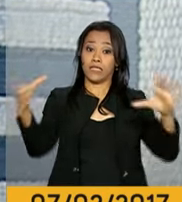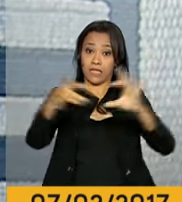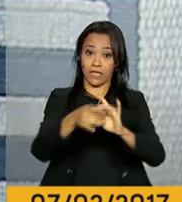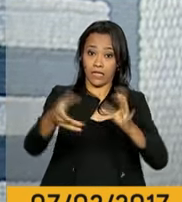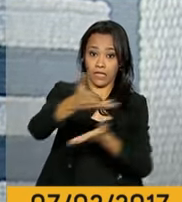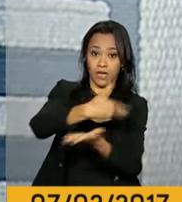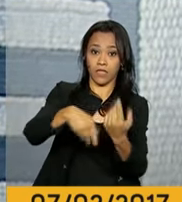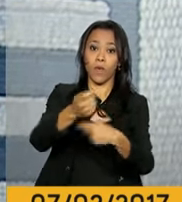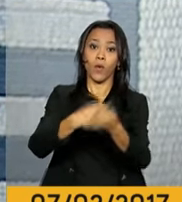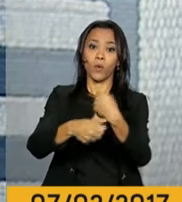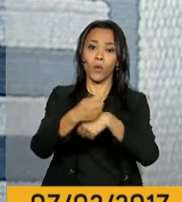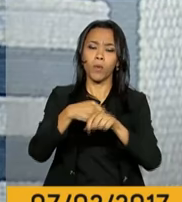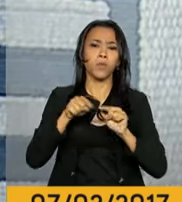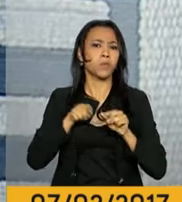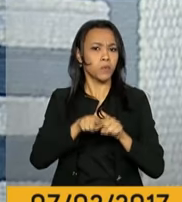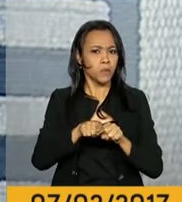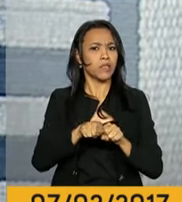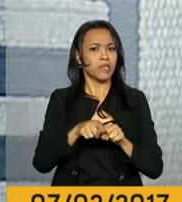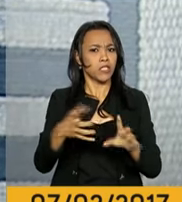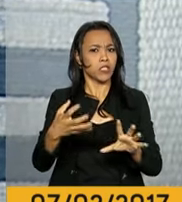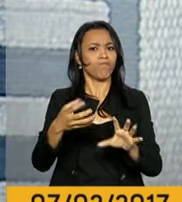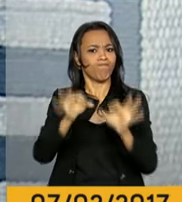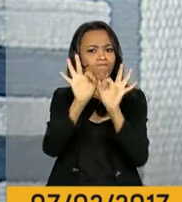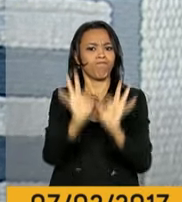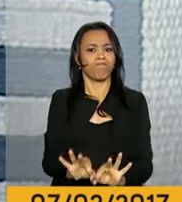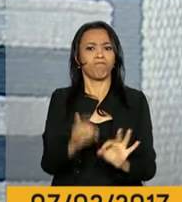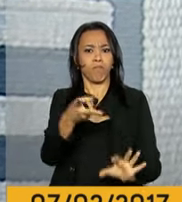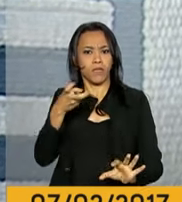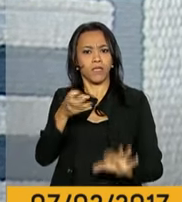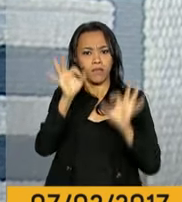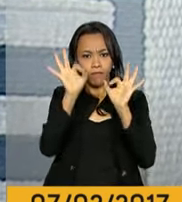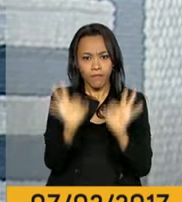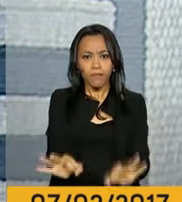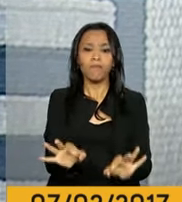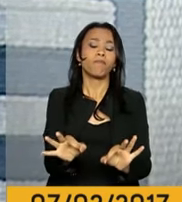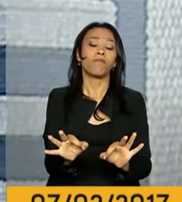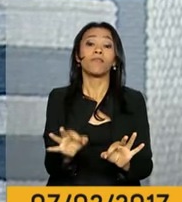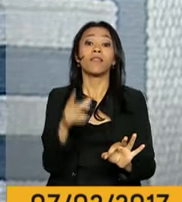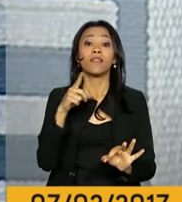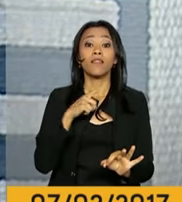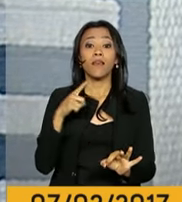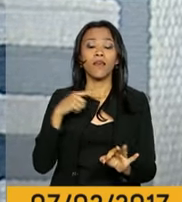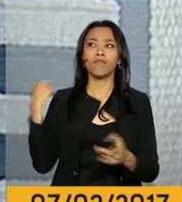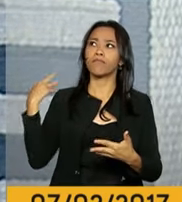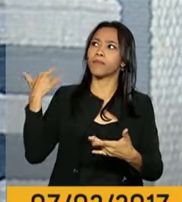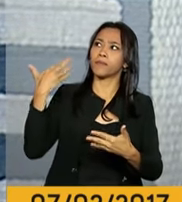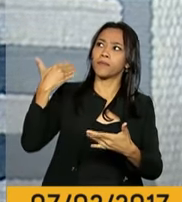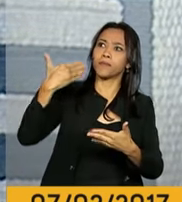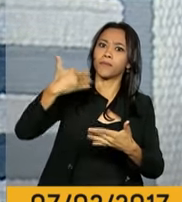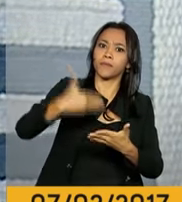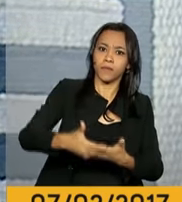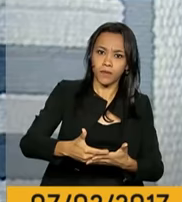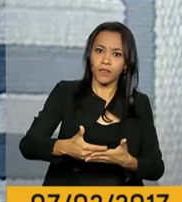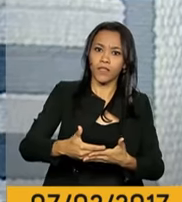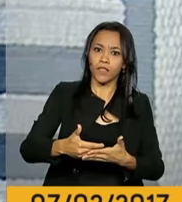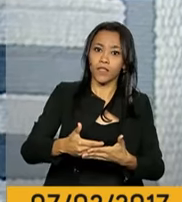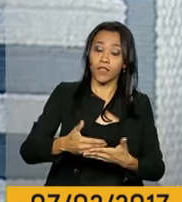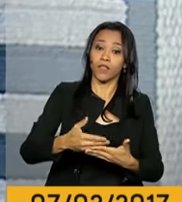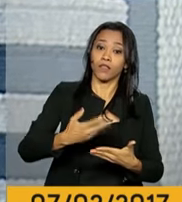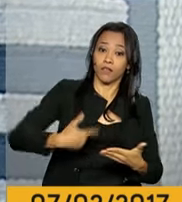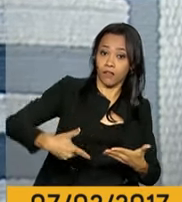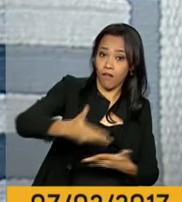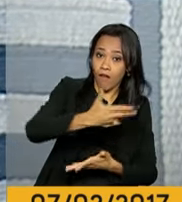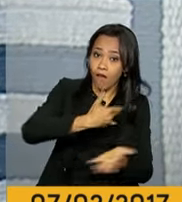encontram manifestação concreta T longa linhagem de que somos